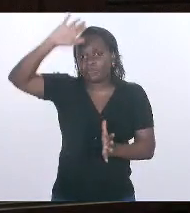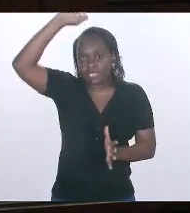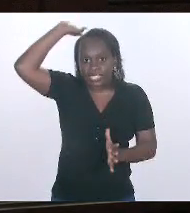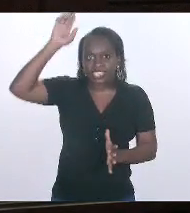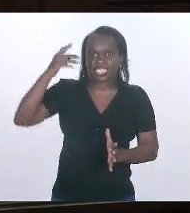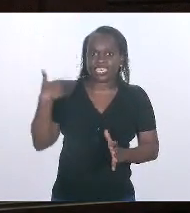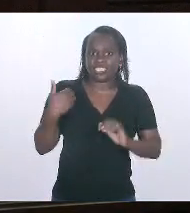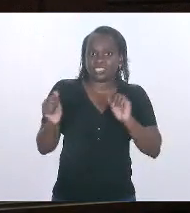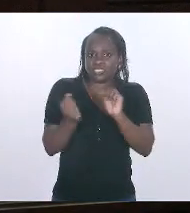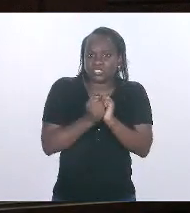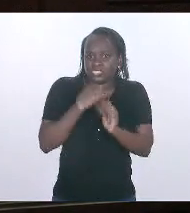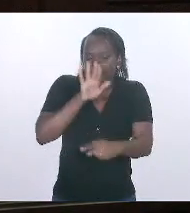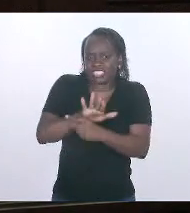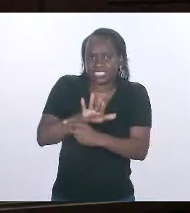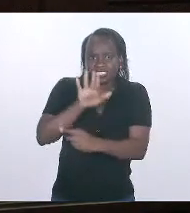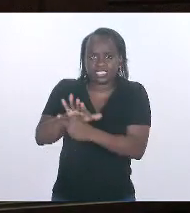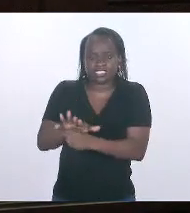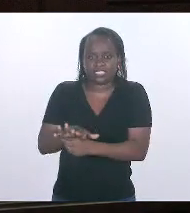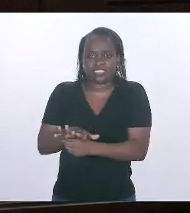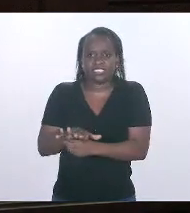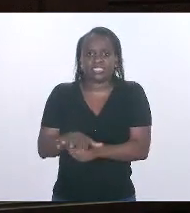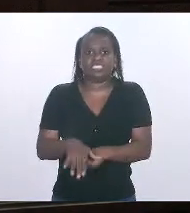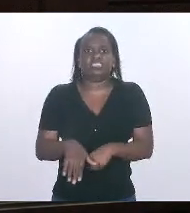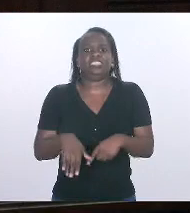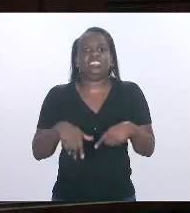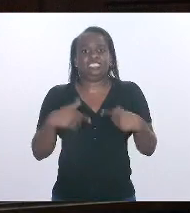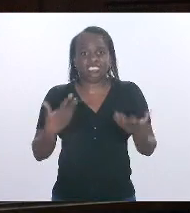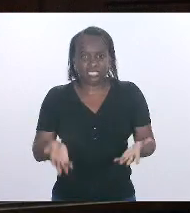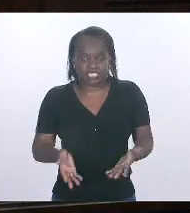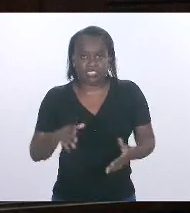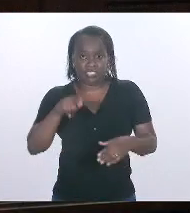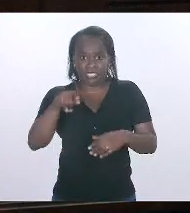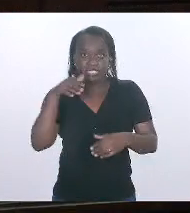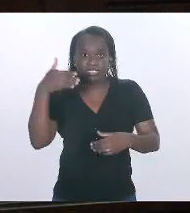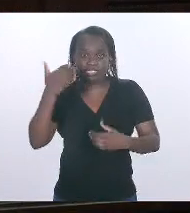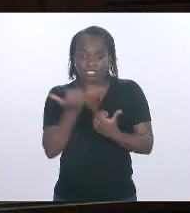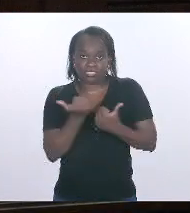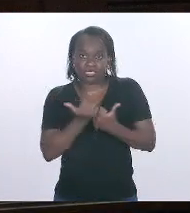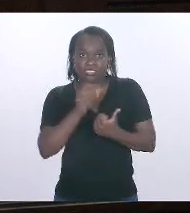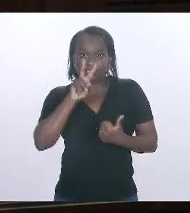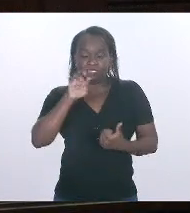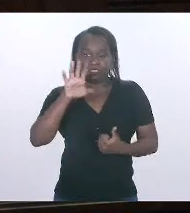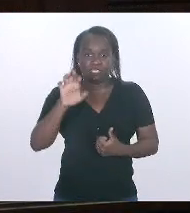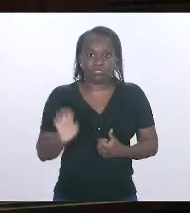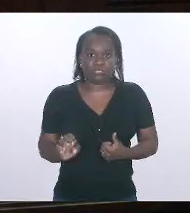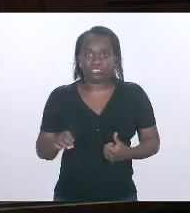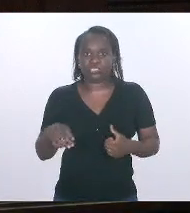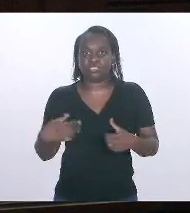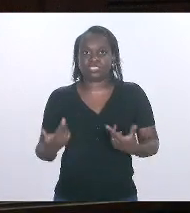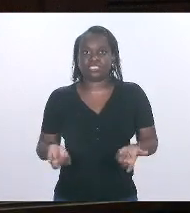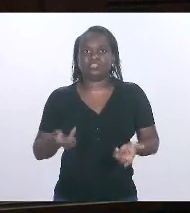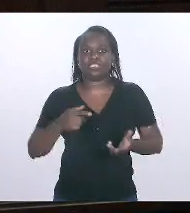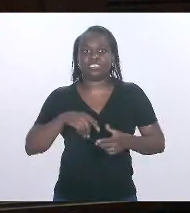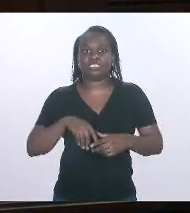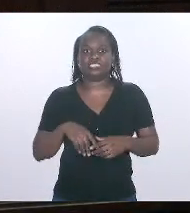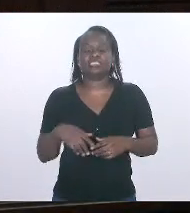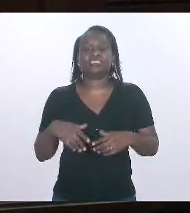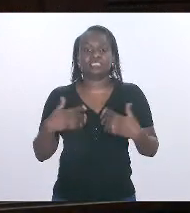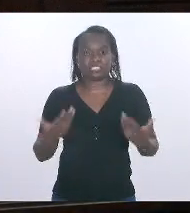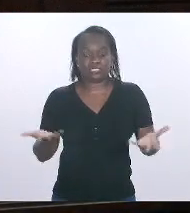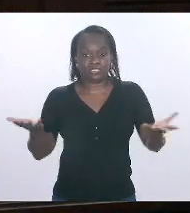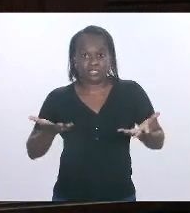estiveram ao seu lado te ajudando para colocar o senhor como vice-governador, e hoje o